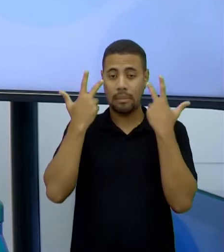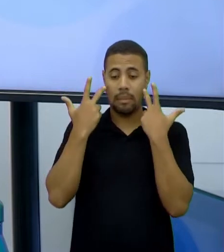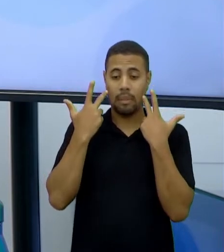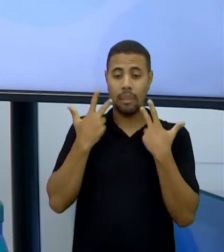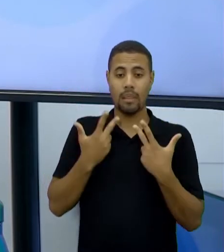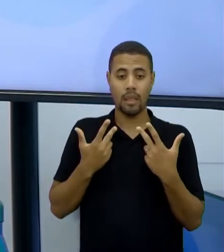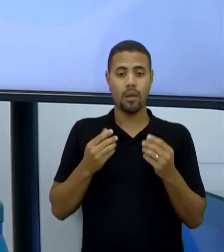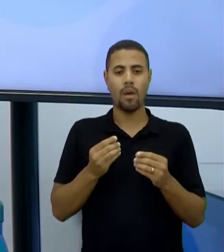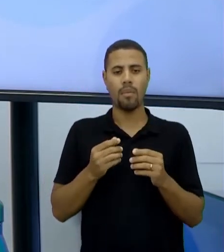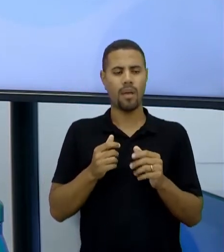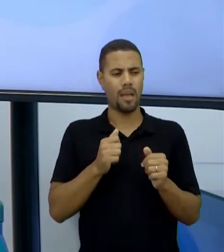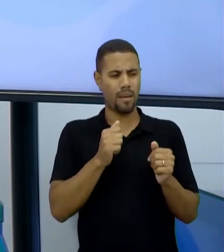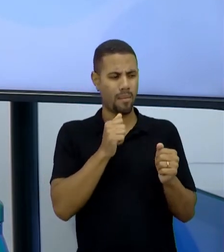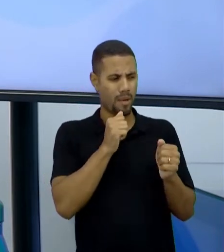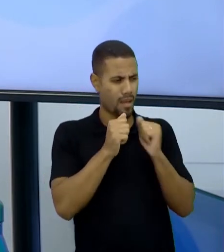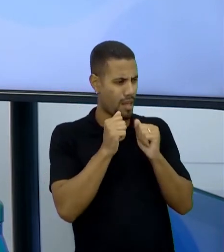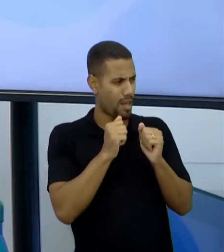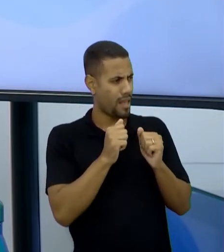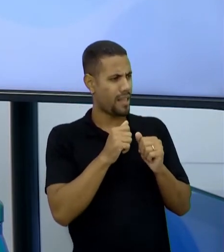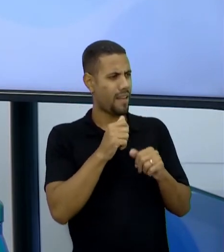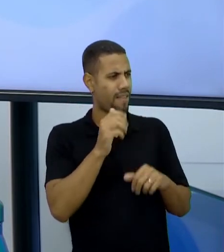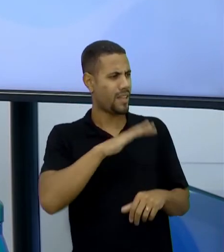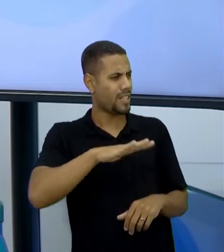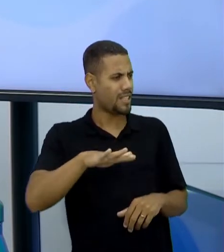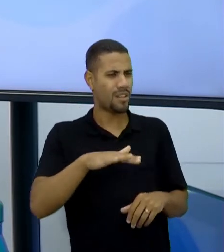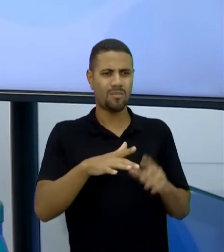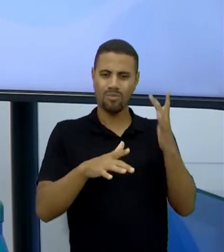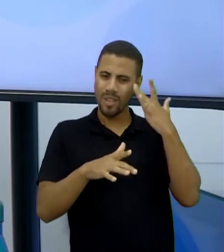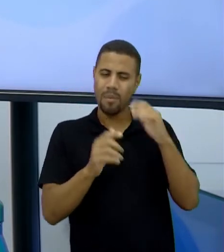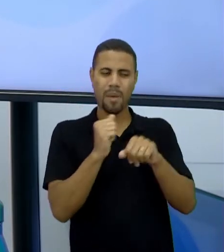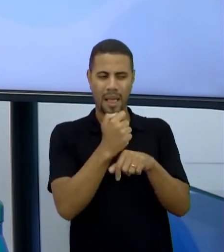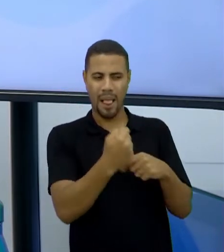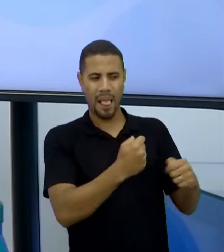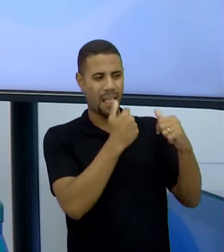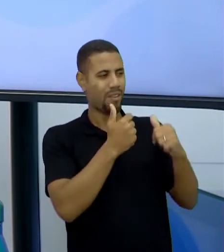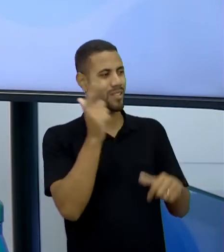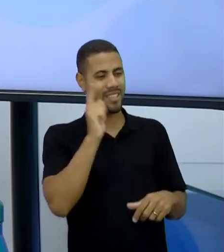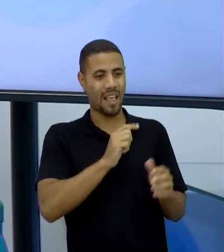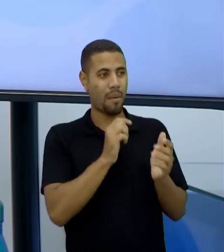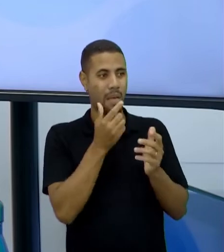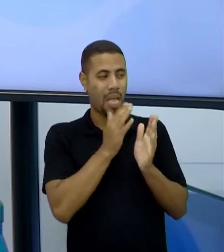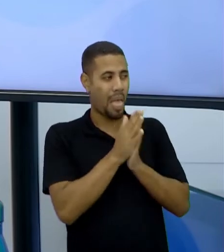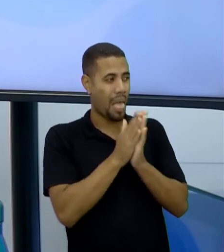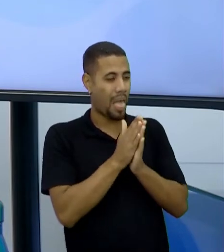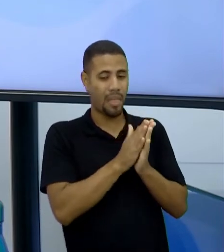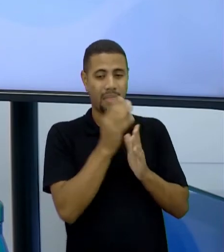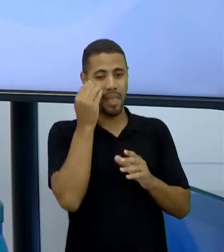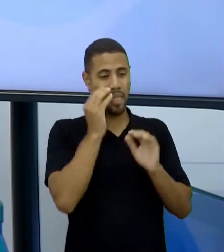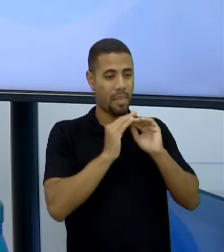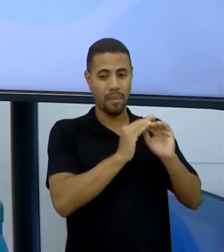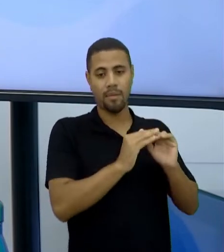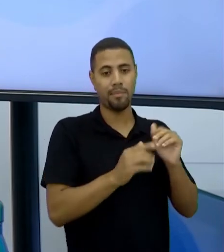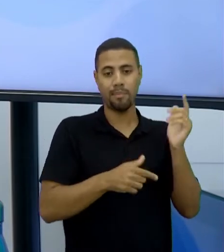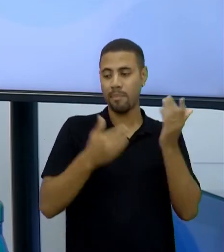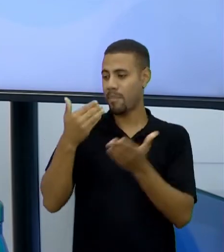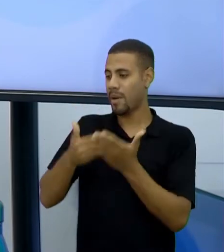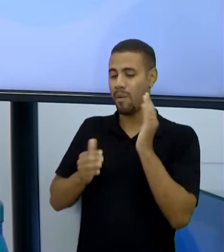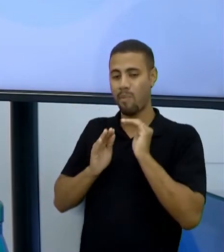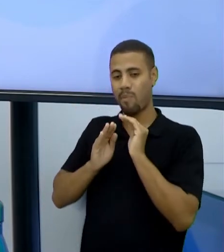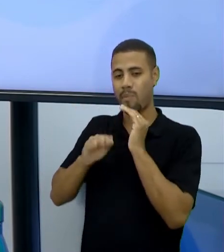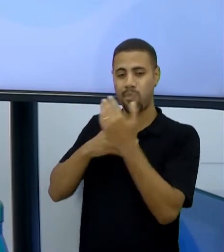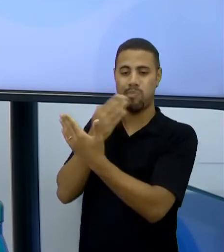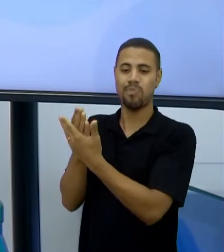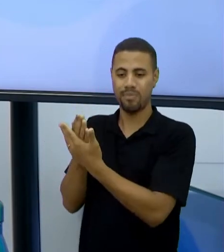cara aí faz programa infantil, a mim ele não vai enganar não. Né? Muito bom. É bem legal, assistam, tá bom?